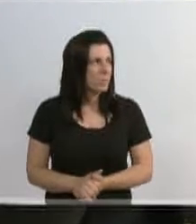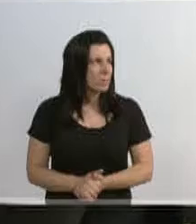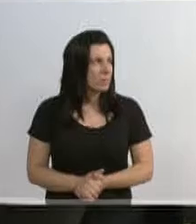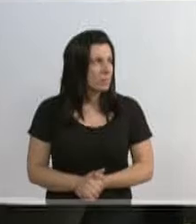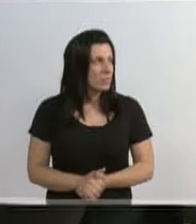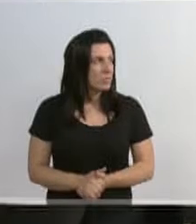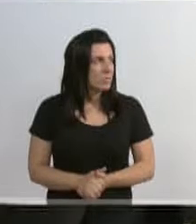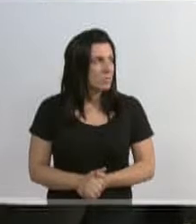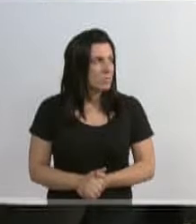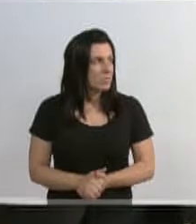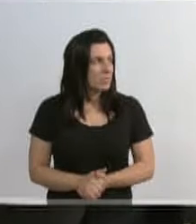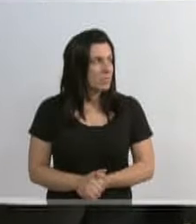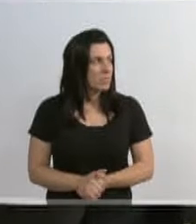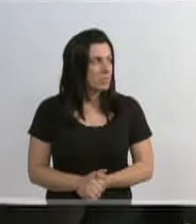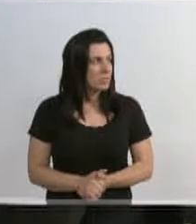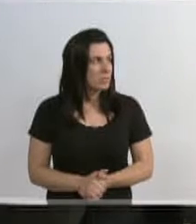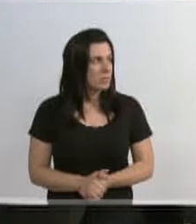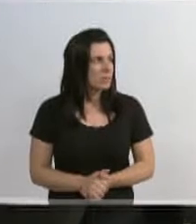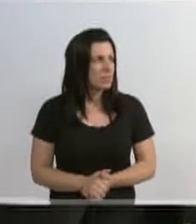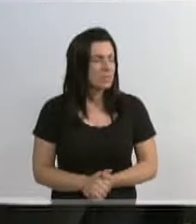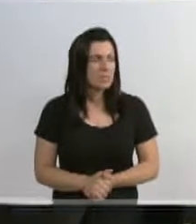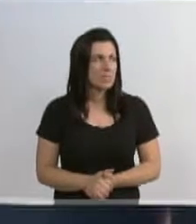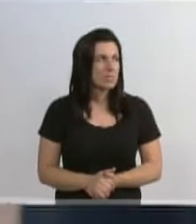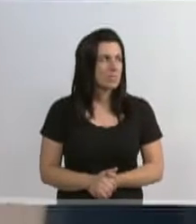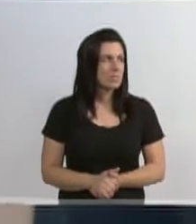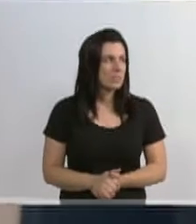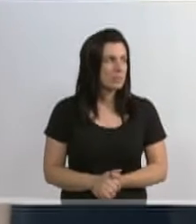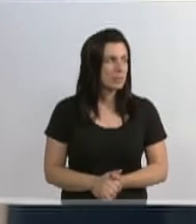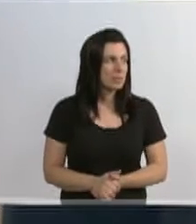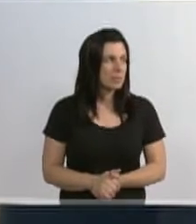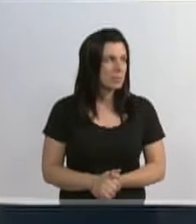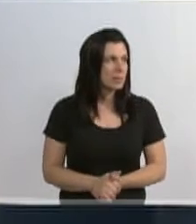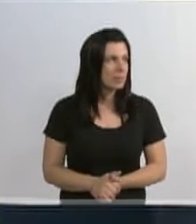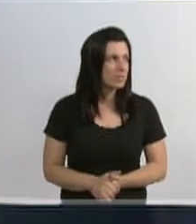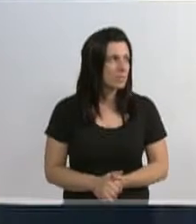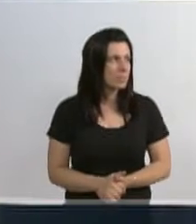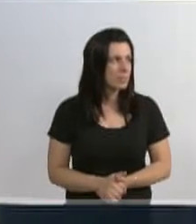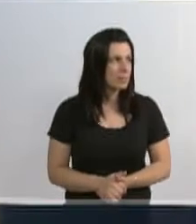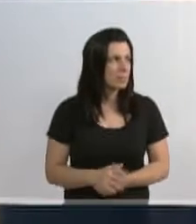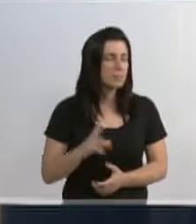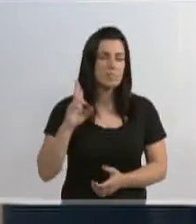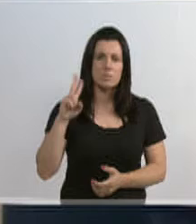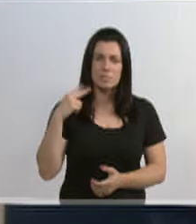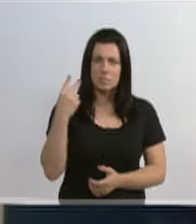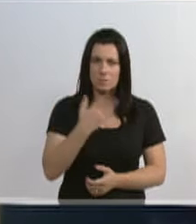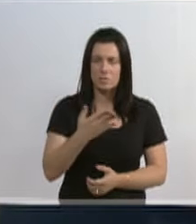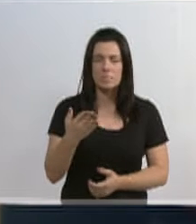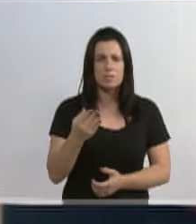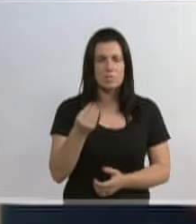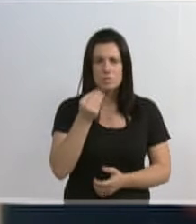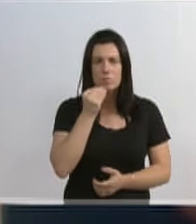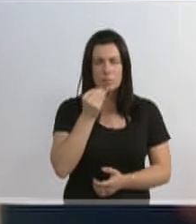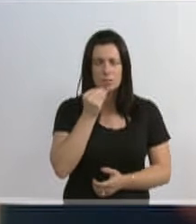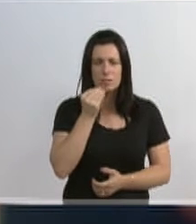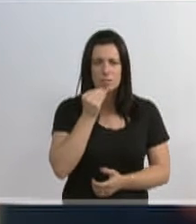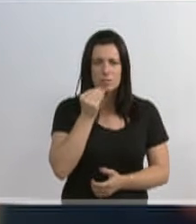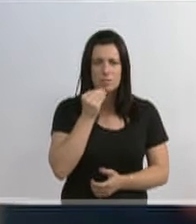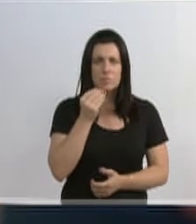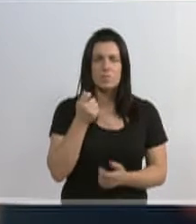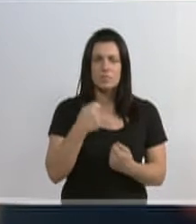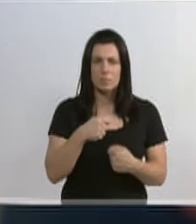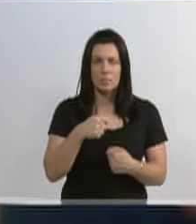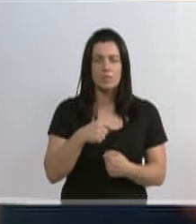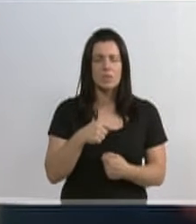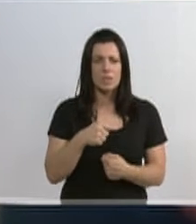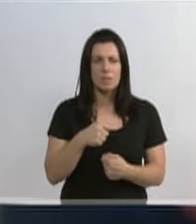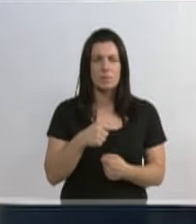Senhores vereadores, só para a gente sempre entrar aqui no consenso, evidentemente, né, que a gente tem que se